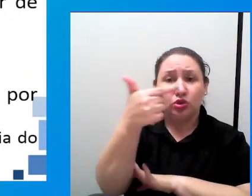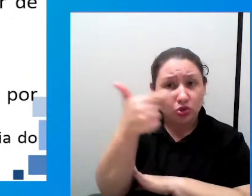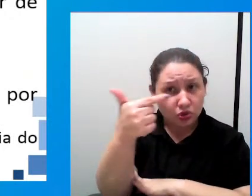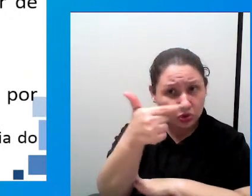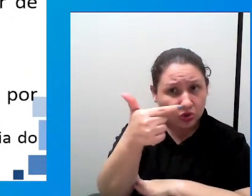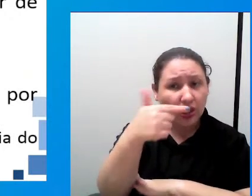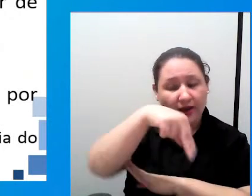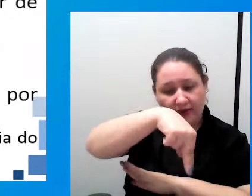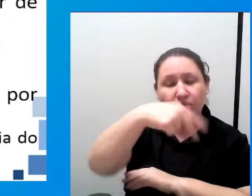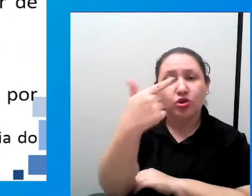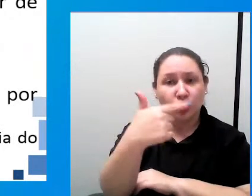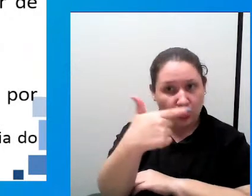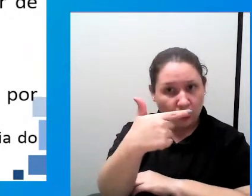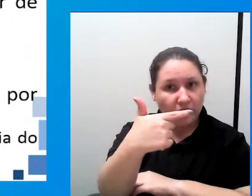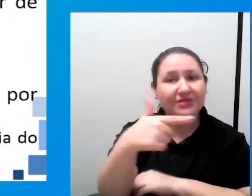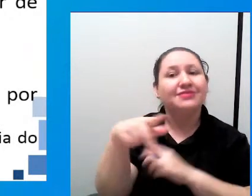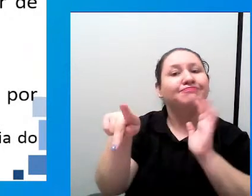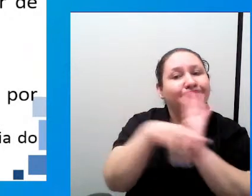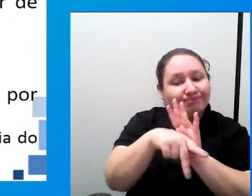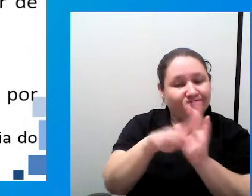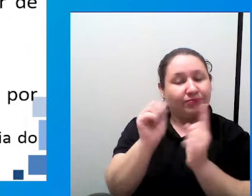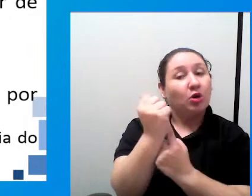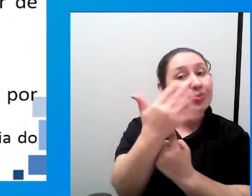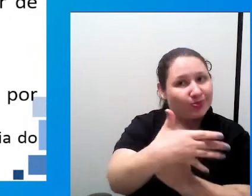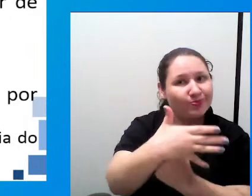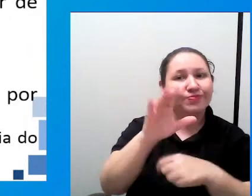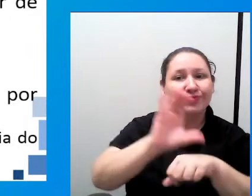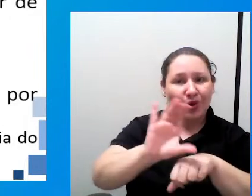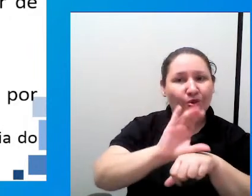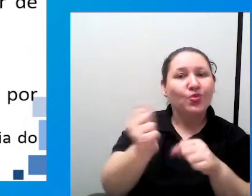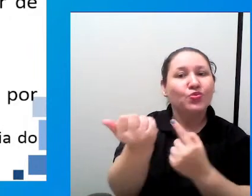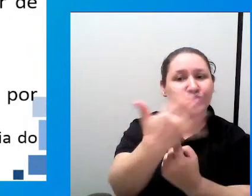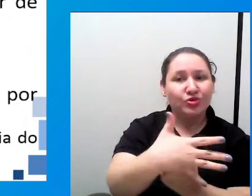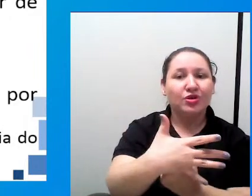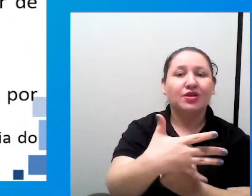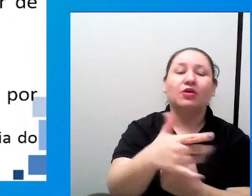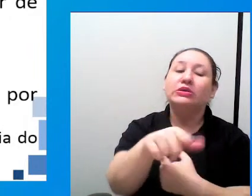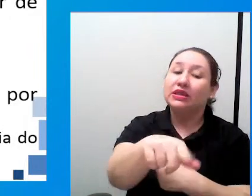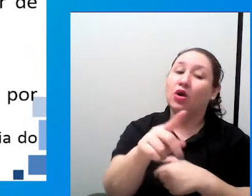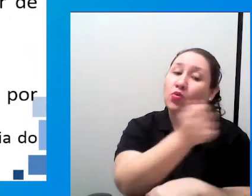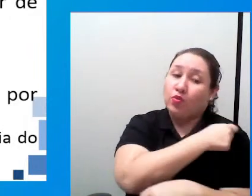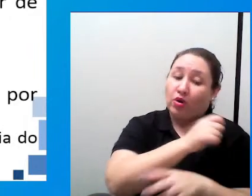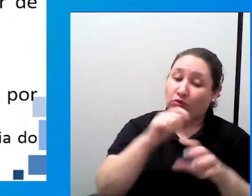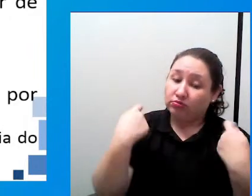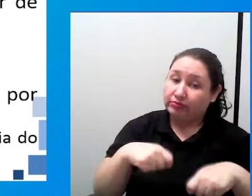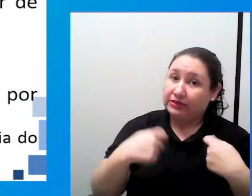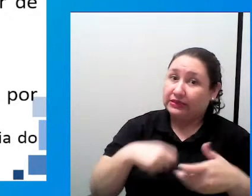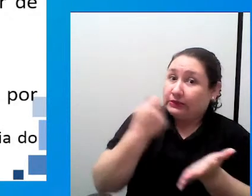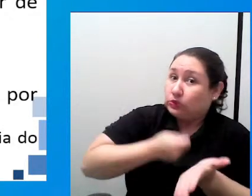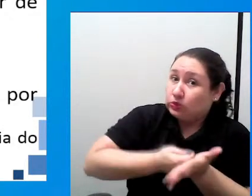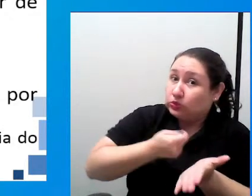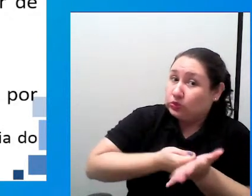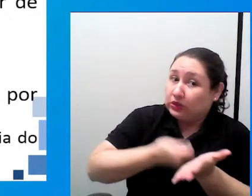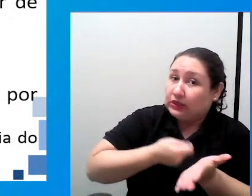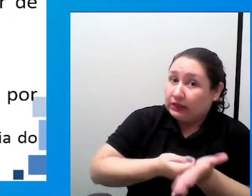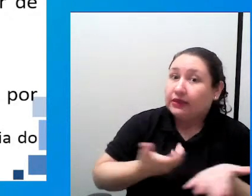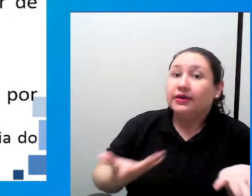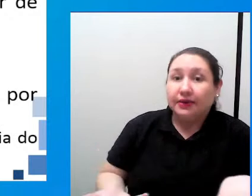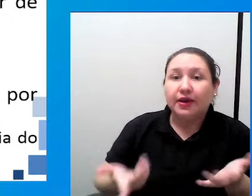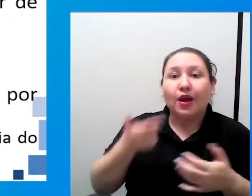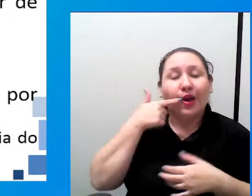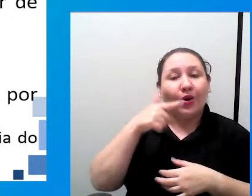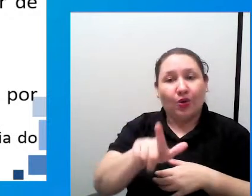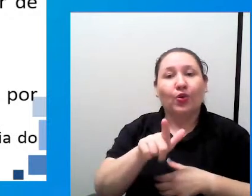extensão. Então, os professores atribuem notas para poder estimular a participação dos alunos em suas atividades, uma vez que faz parte